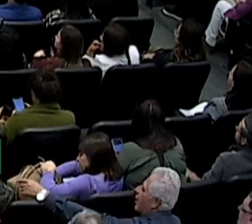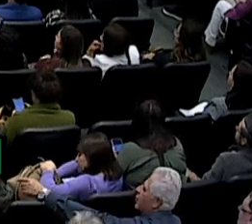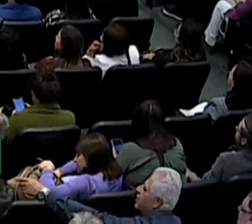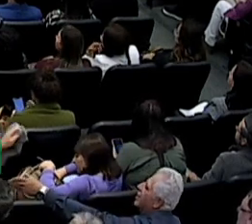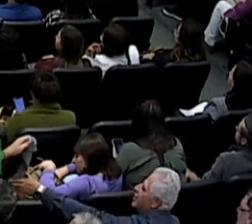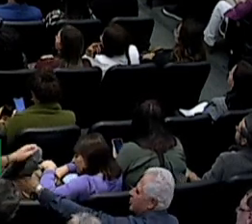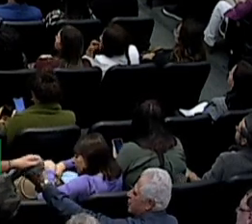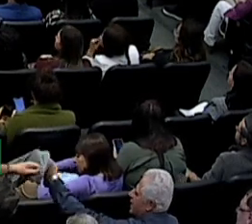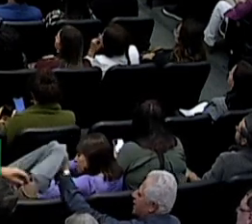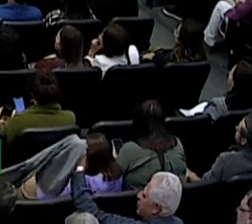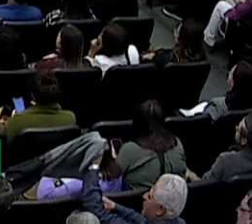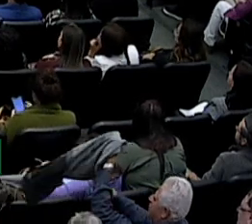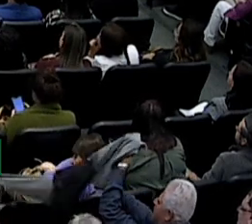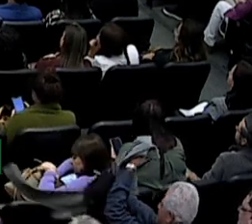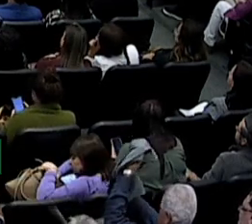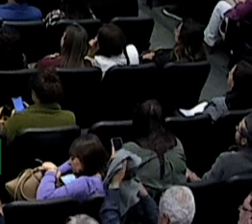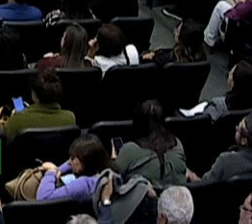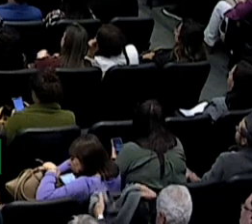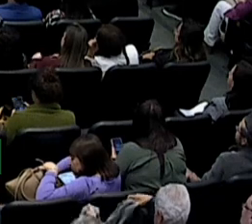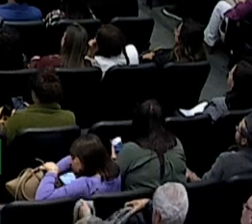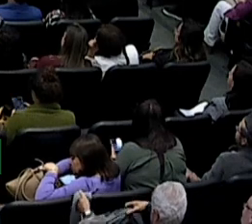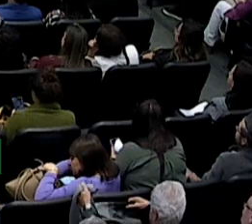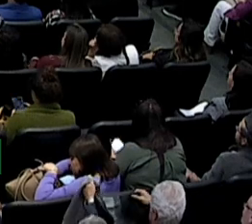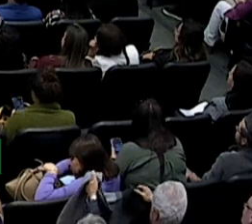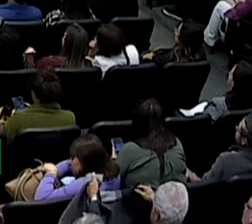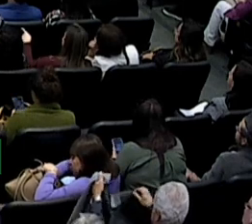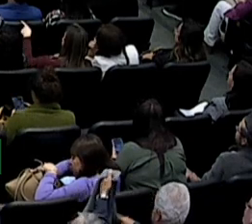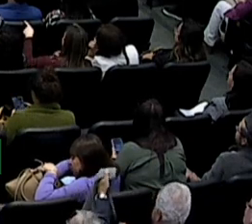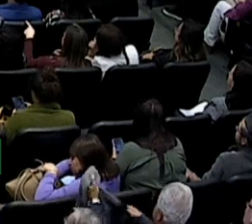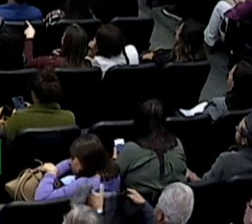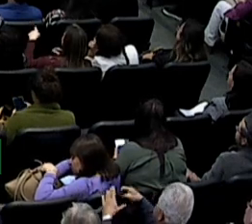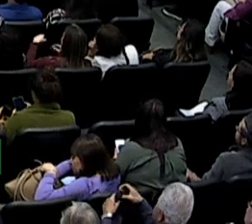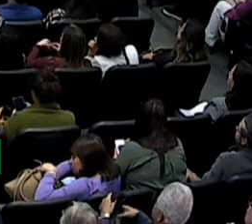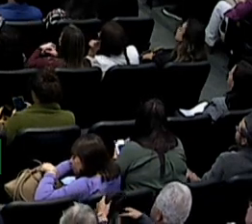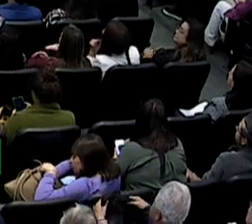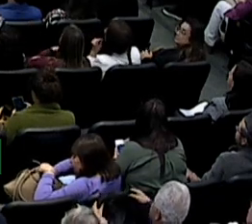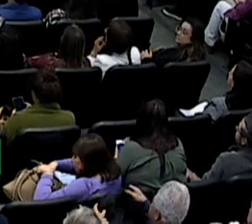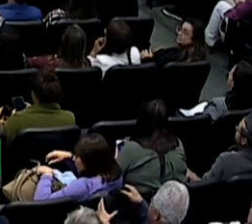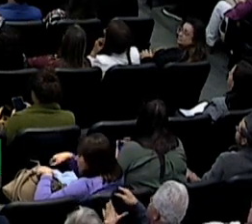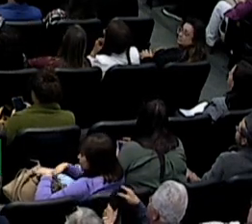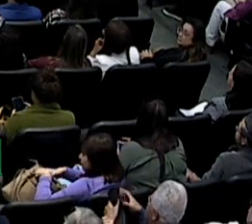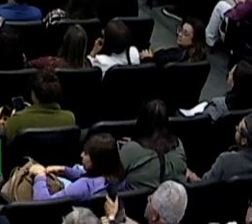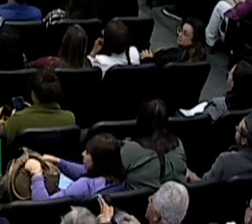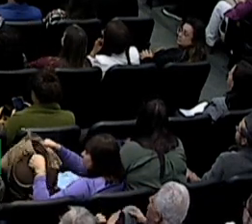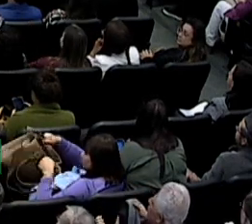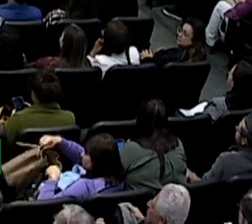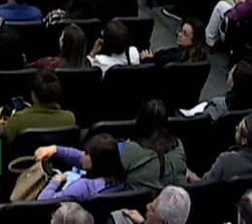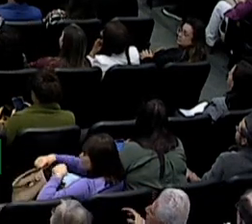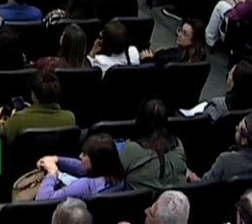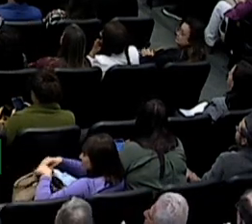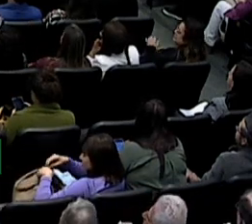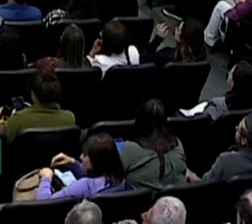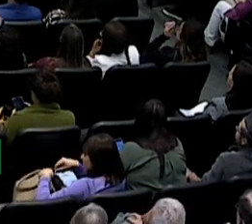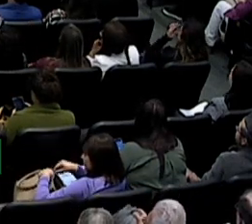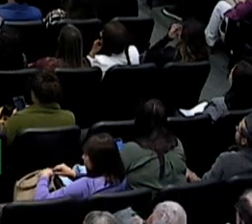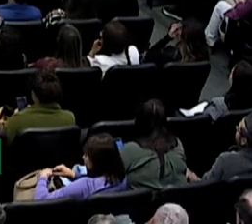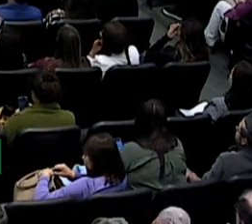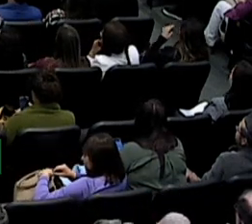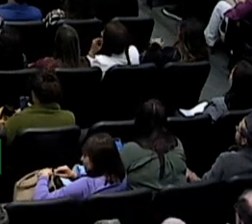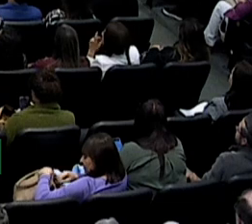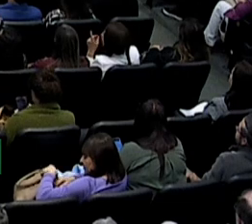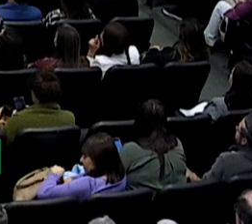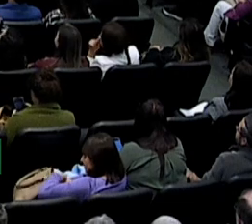salvar a tartaruga, pescador seja ligeiro, tirar rede do toscão